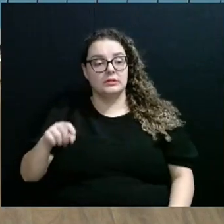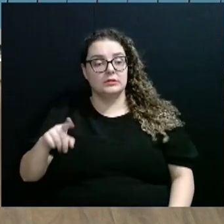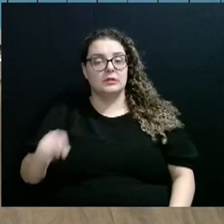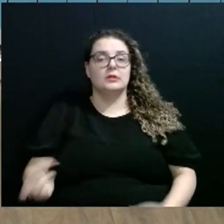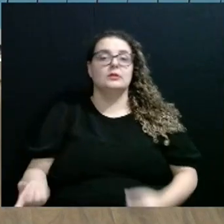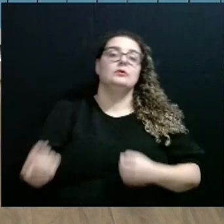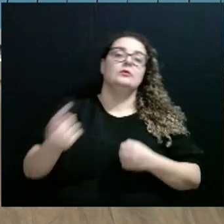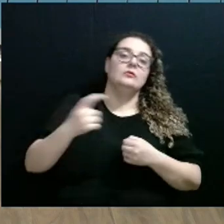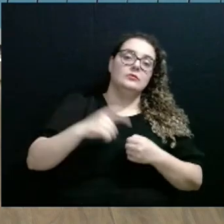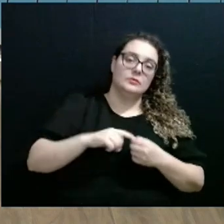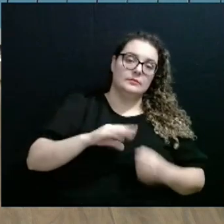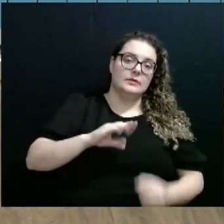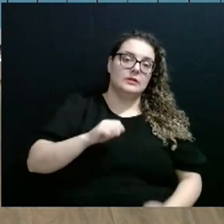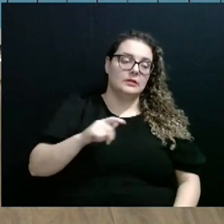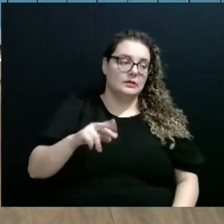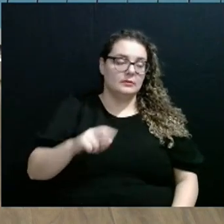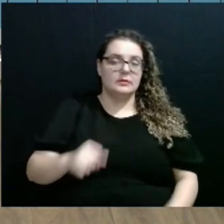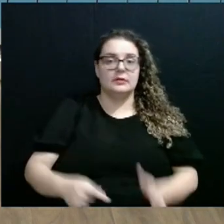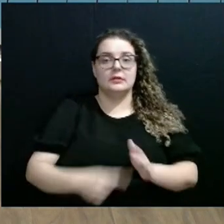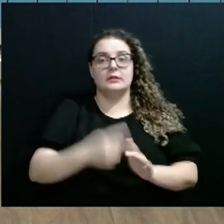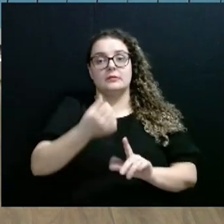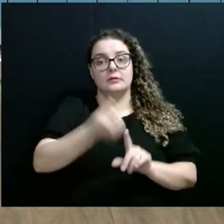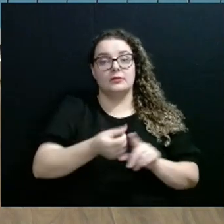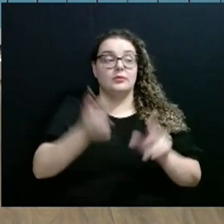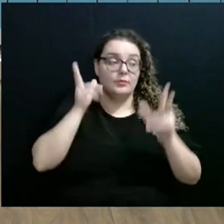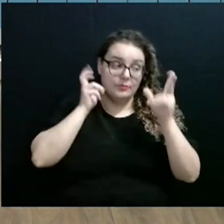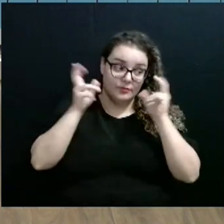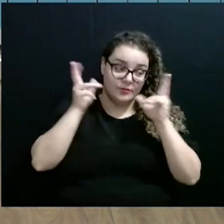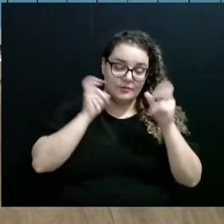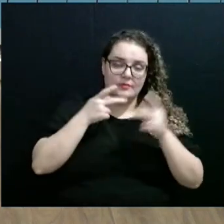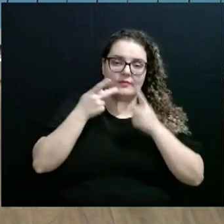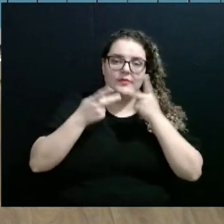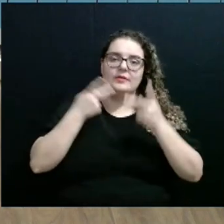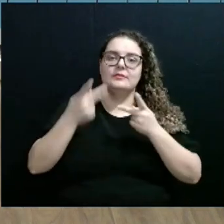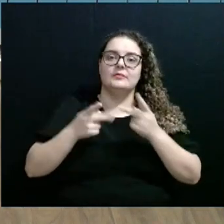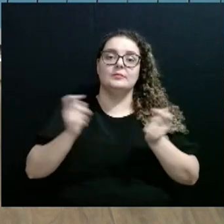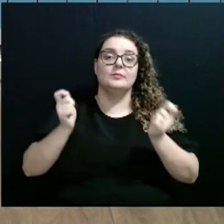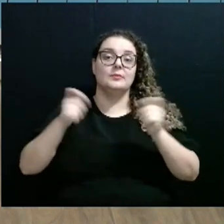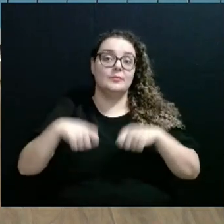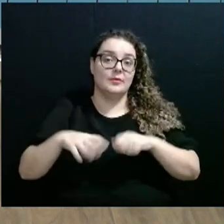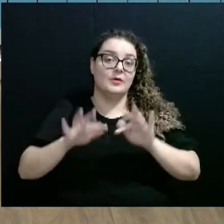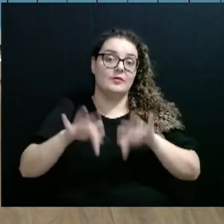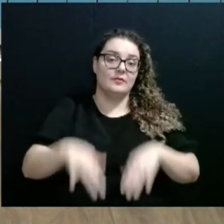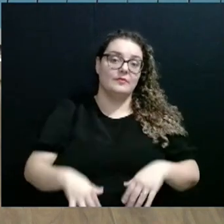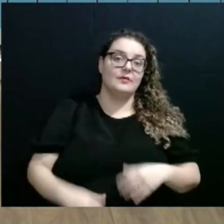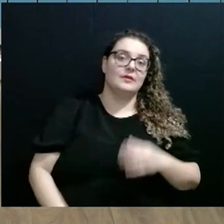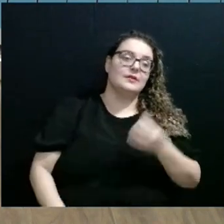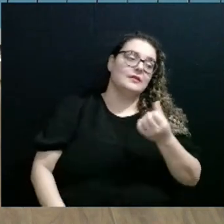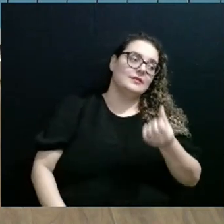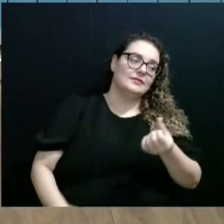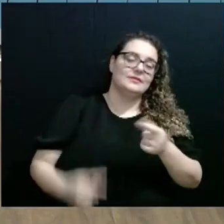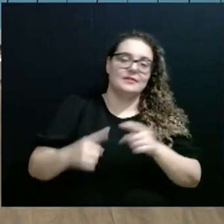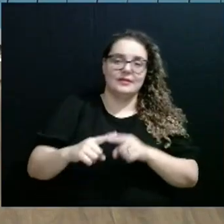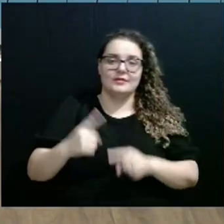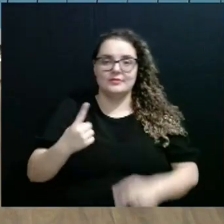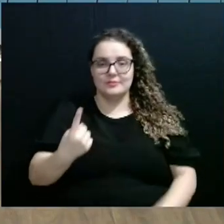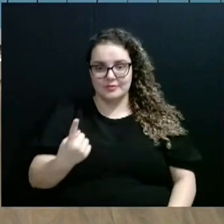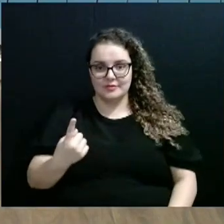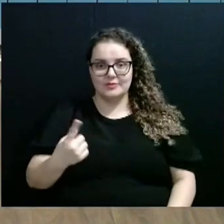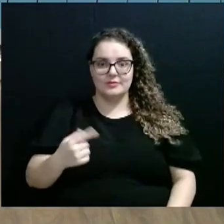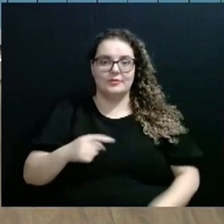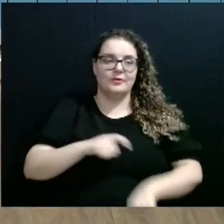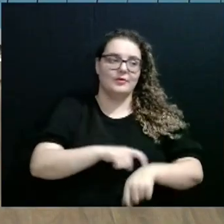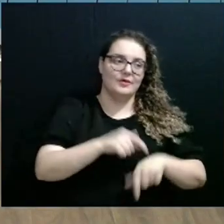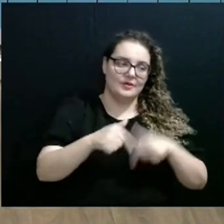primeiro semestre, nós vamos ouvir falar muito sobre uma possível fim dessa escala 6x1 e os impactos que isso